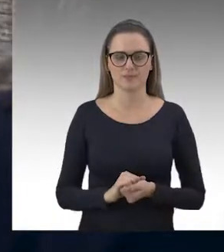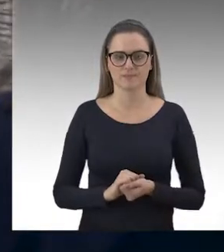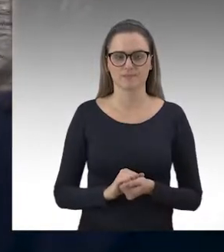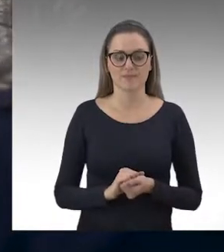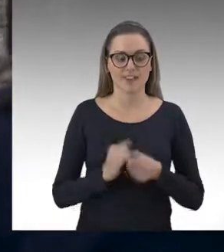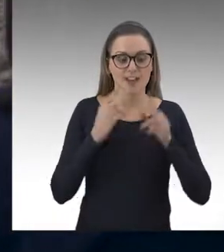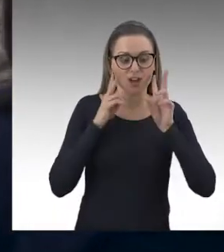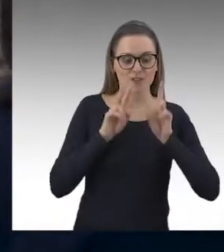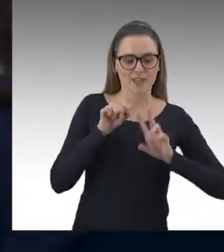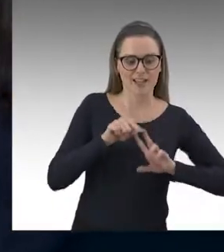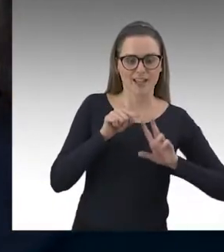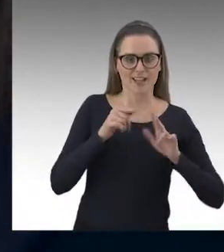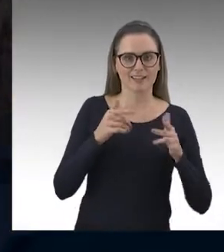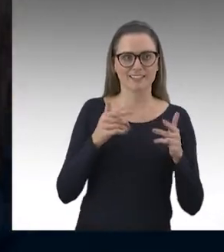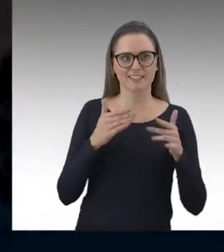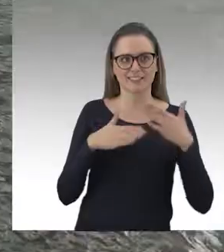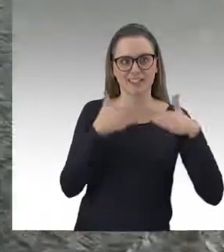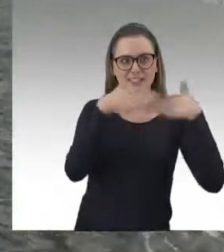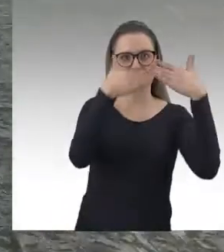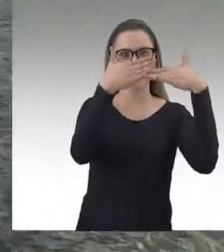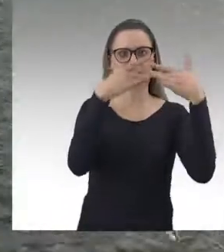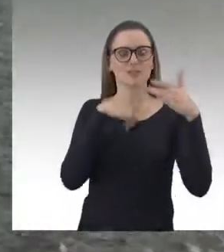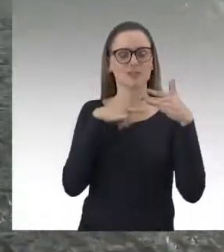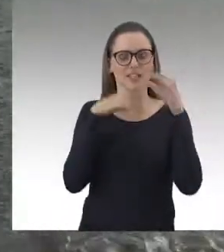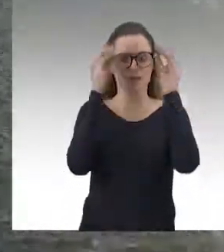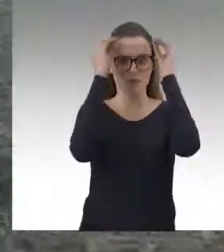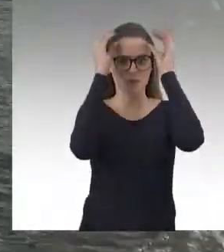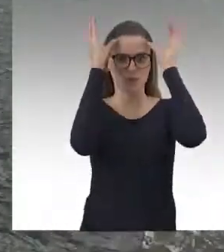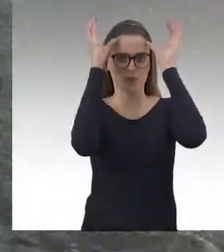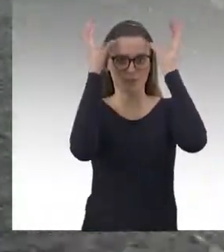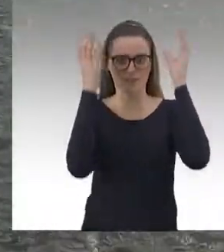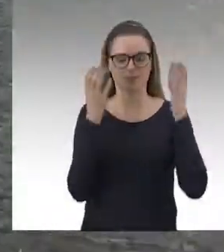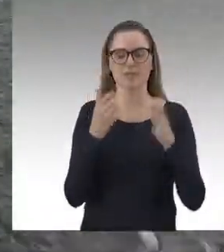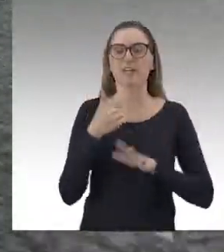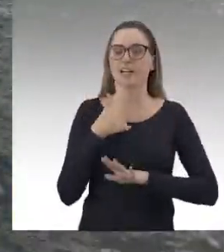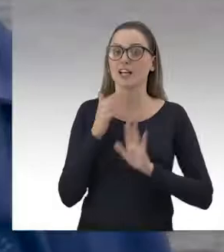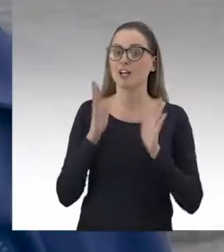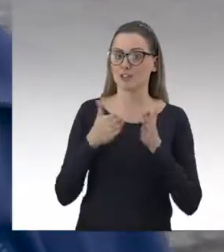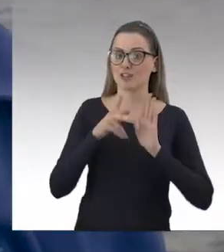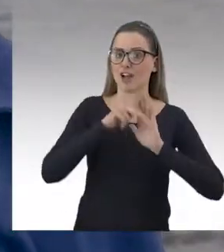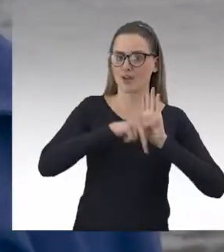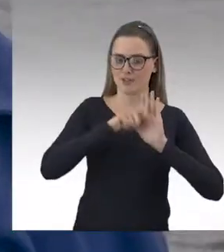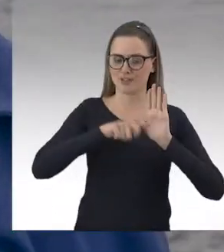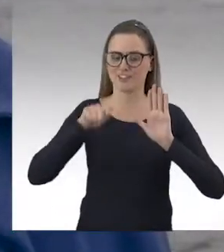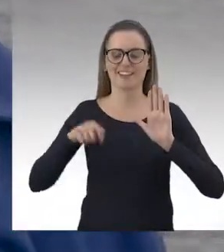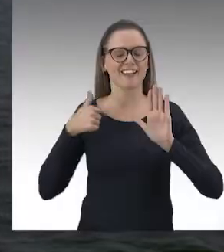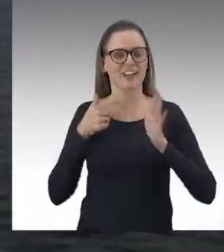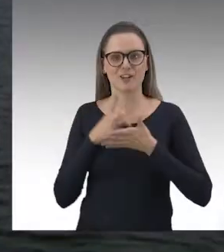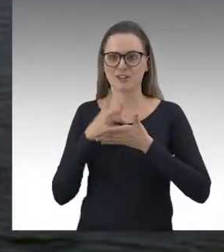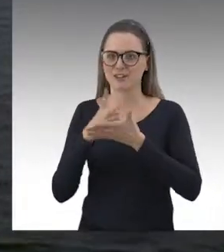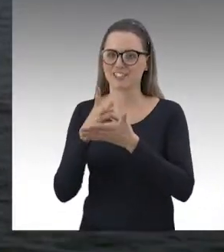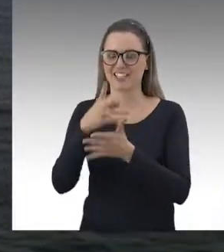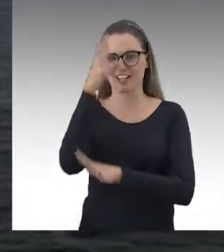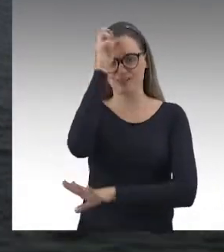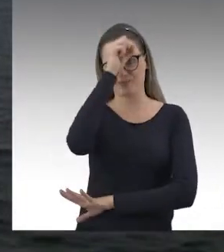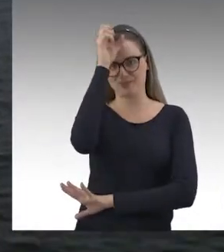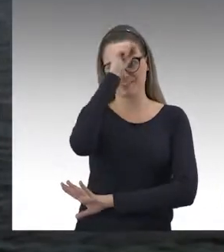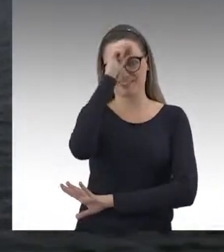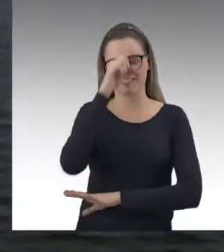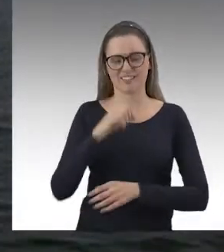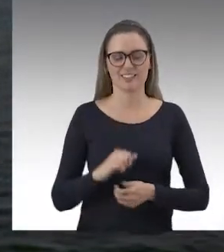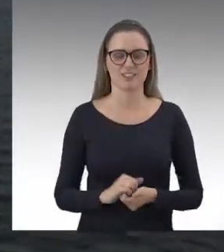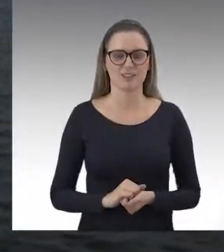E ver eles crescendo como pessoas, né, e tendo conhecimento. Já fui aprendiz, sou uma eterna aprendiz.